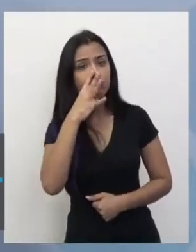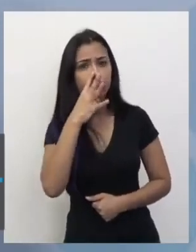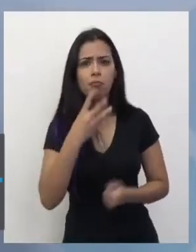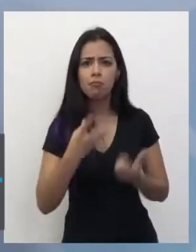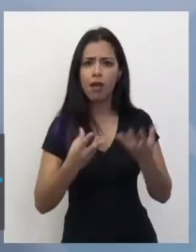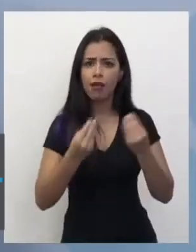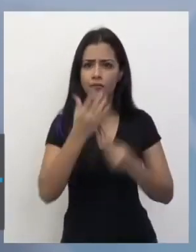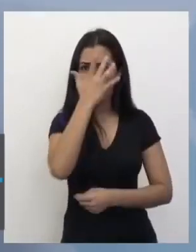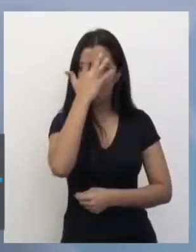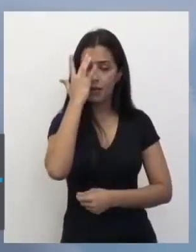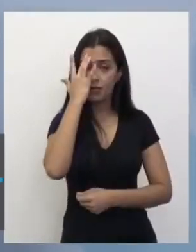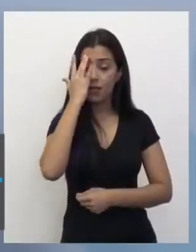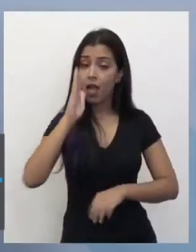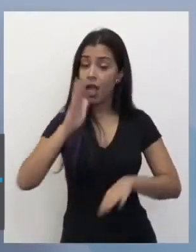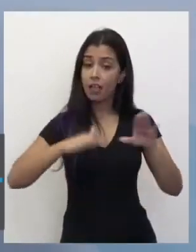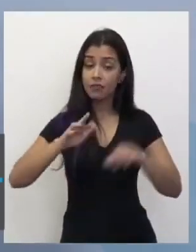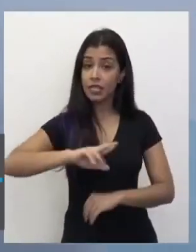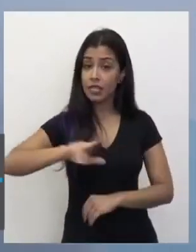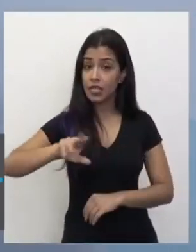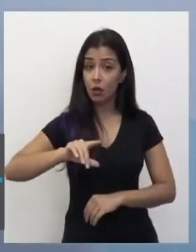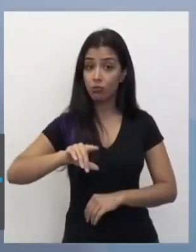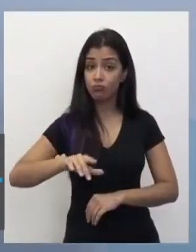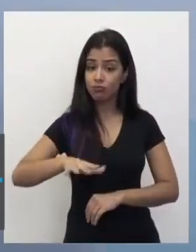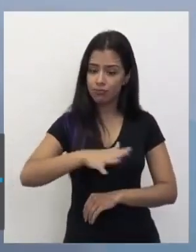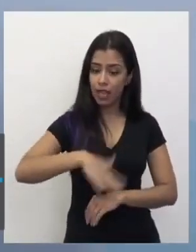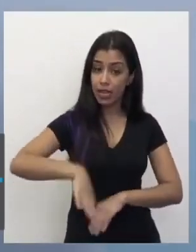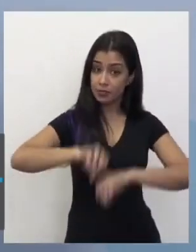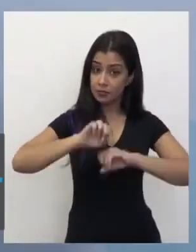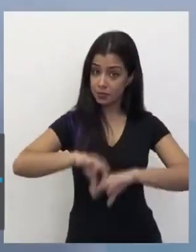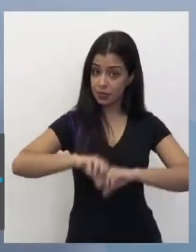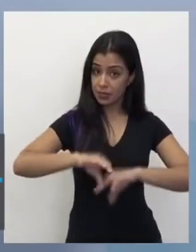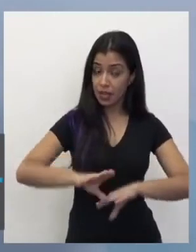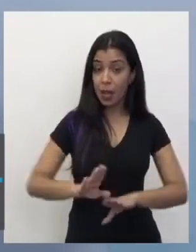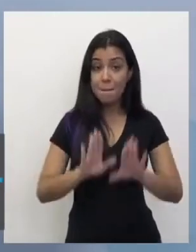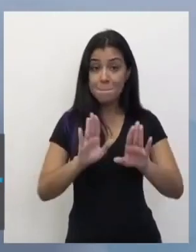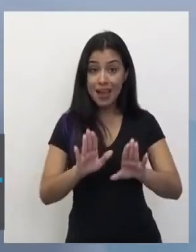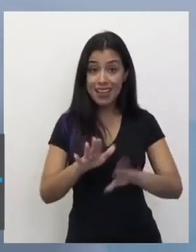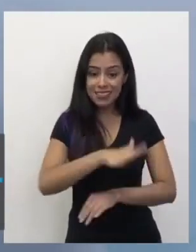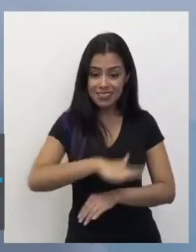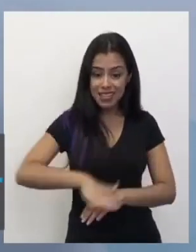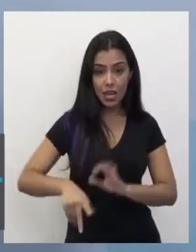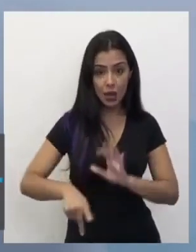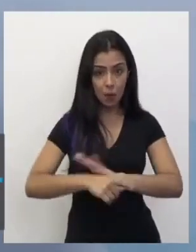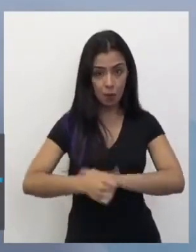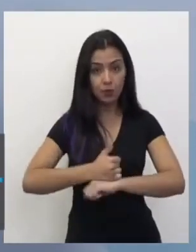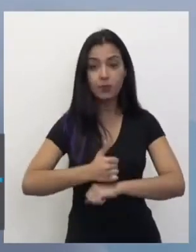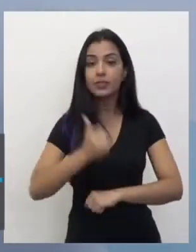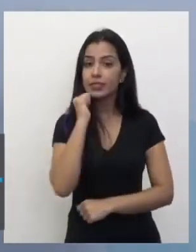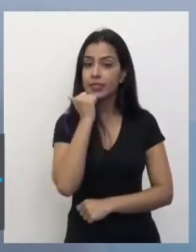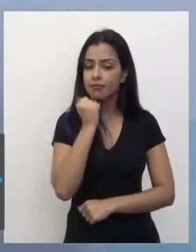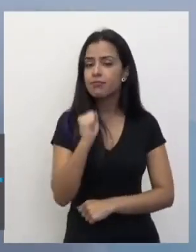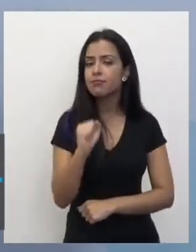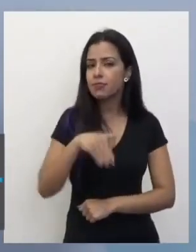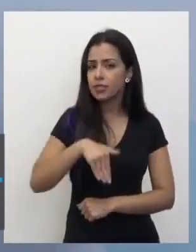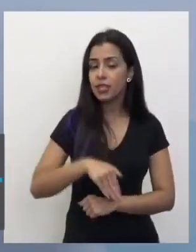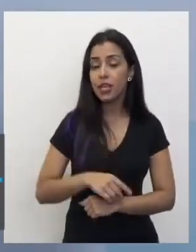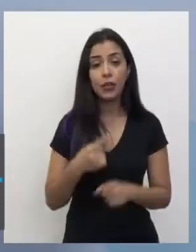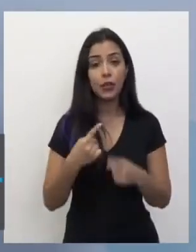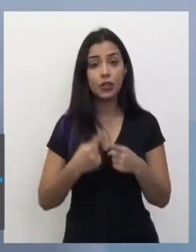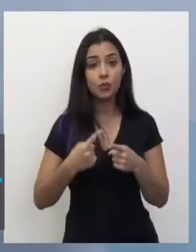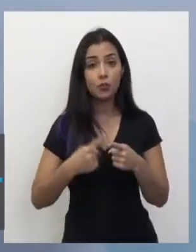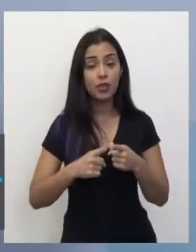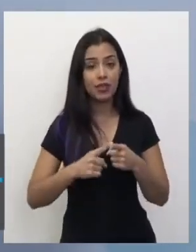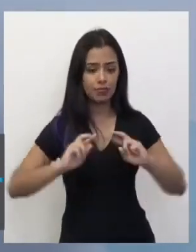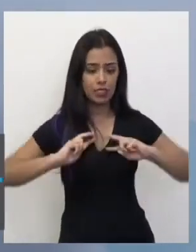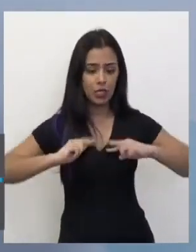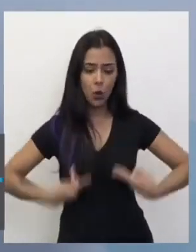Talvez não na área da docência, mas na área de ciências, sim. As ciências trazem, né? Primeiro porque o ser humano é